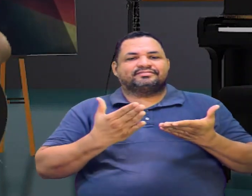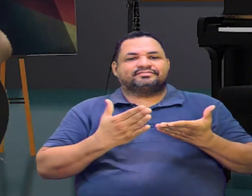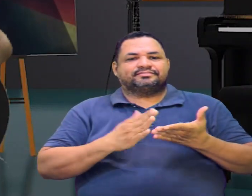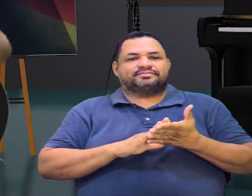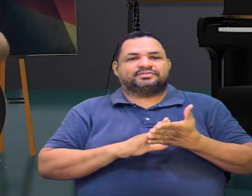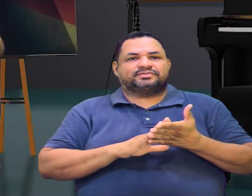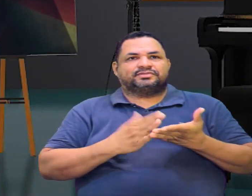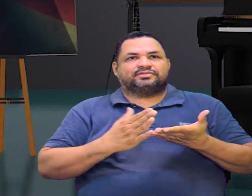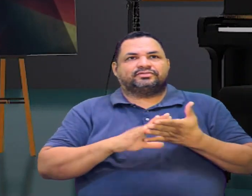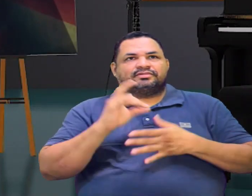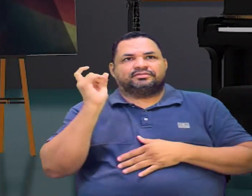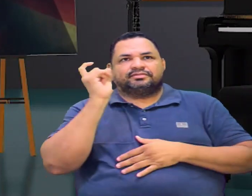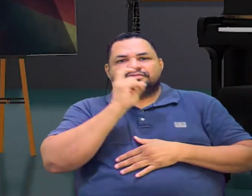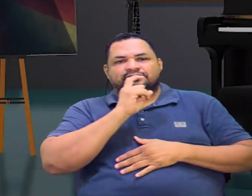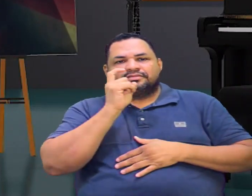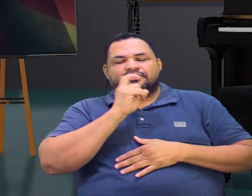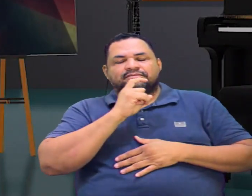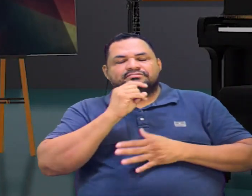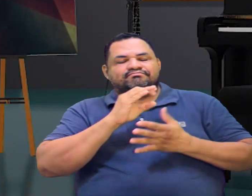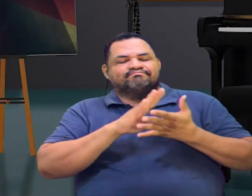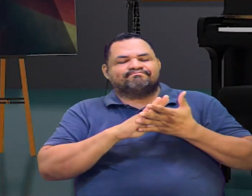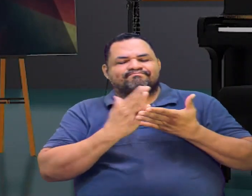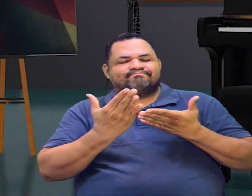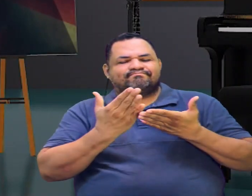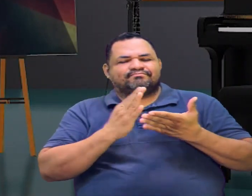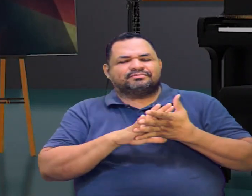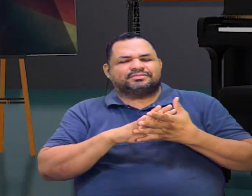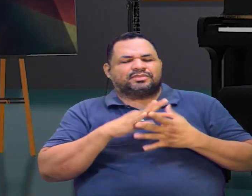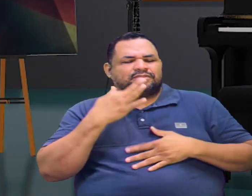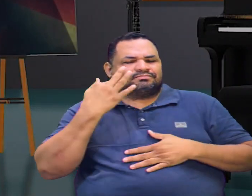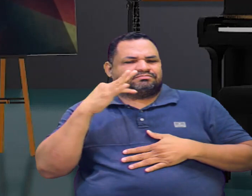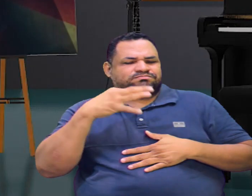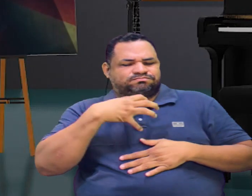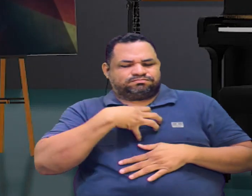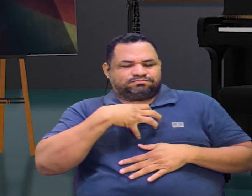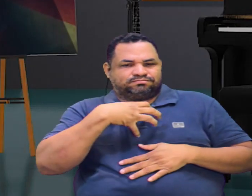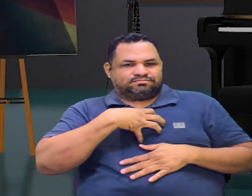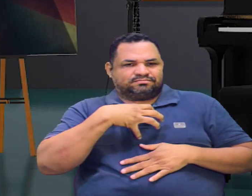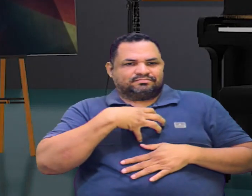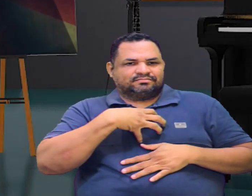vai mentindo a tua dor,